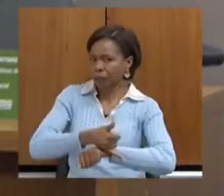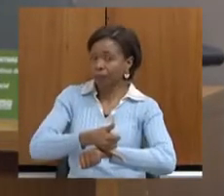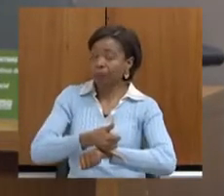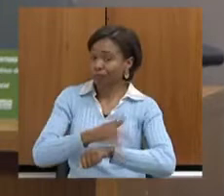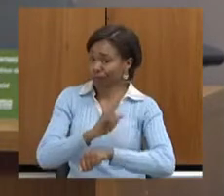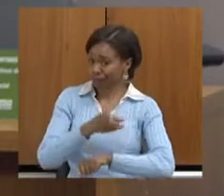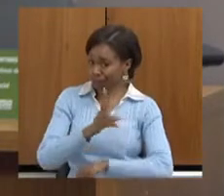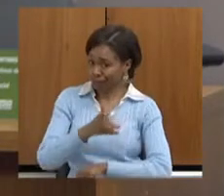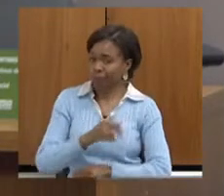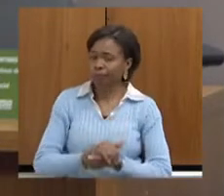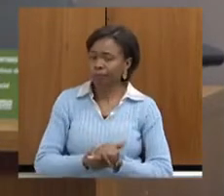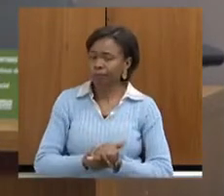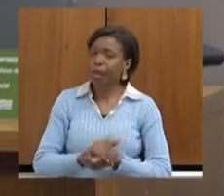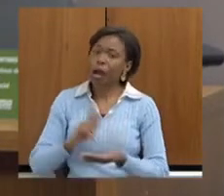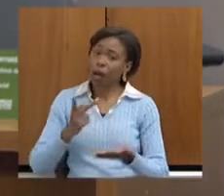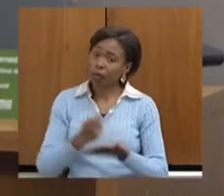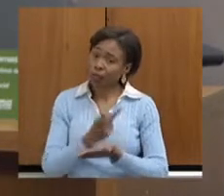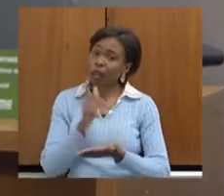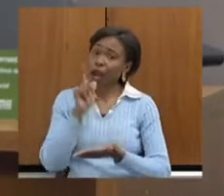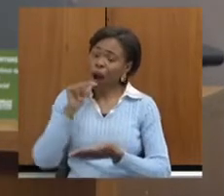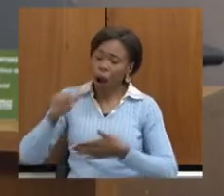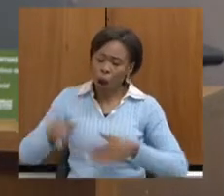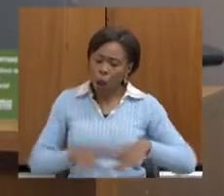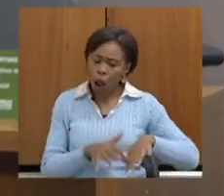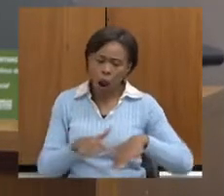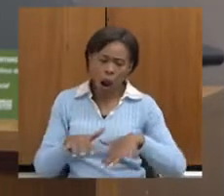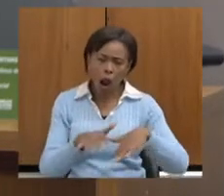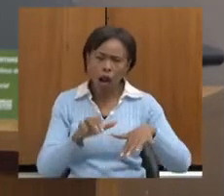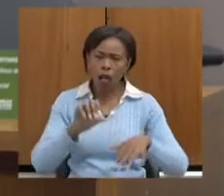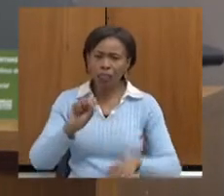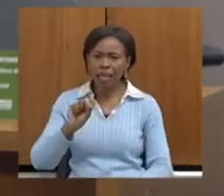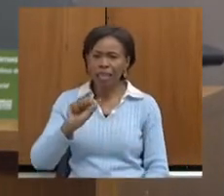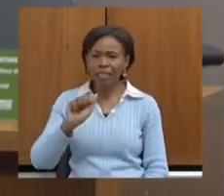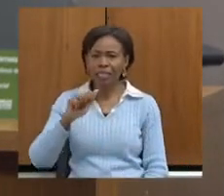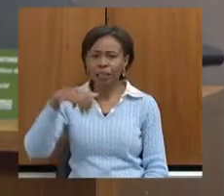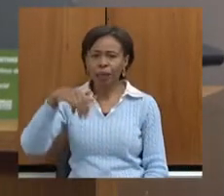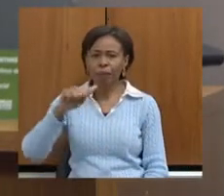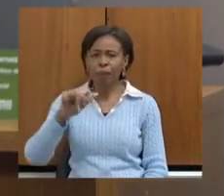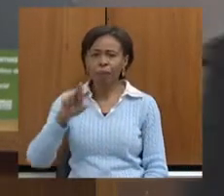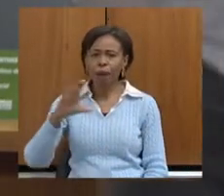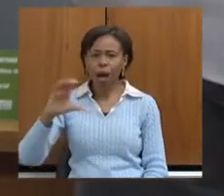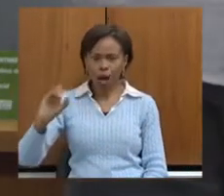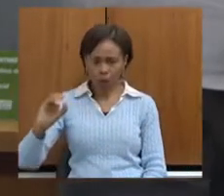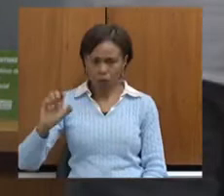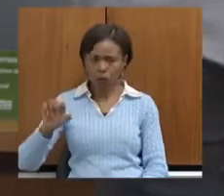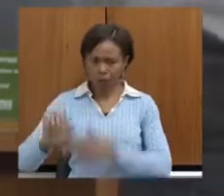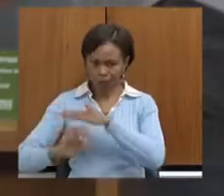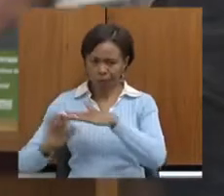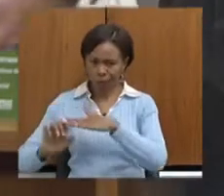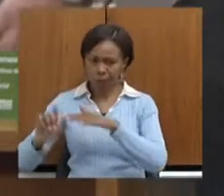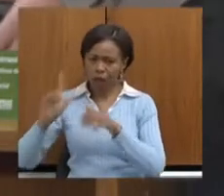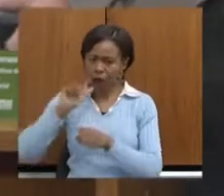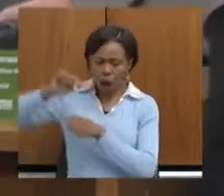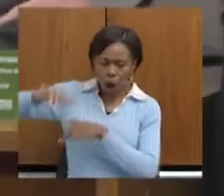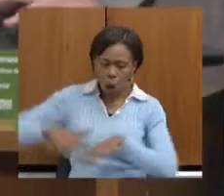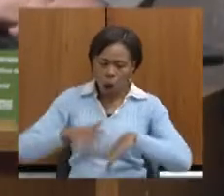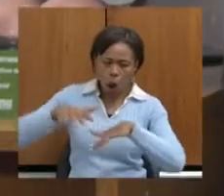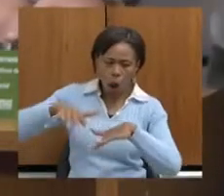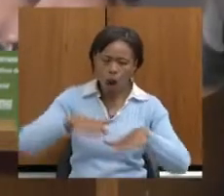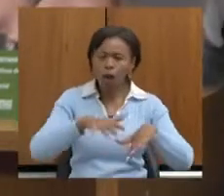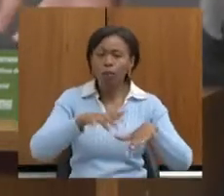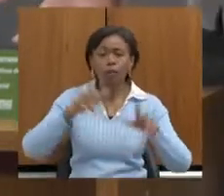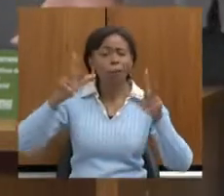diferente e depois que veio a lama da Samarco né as coisas aconteceram as mesma coisa